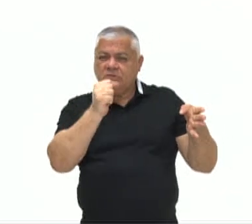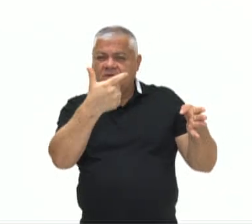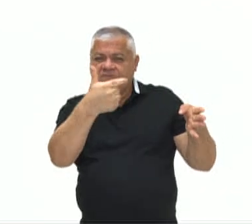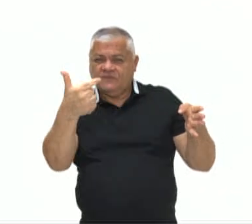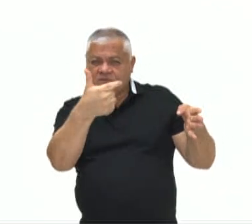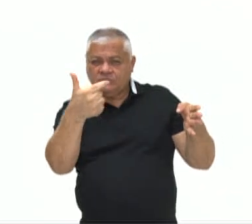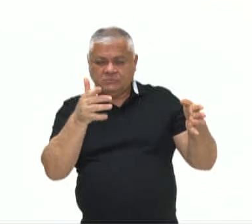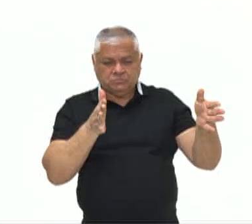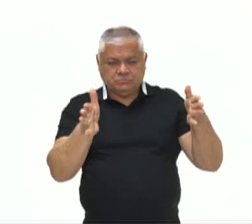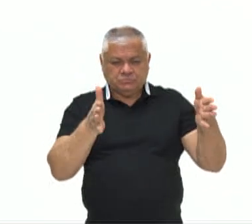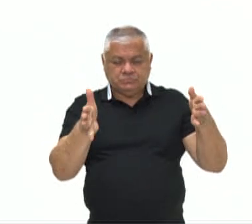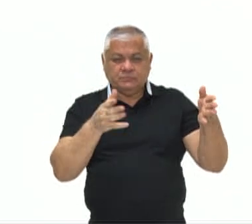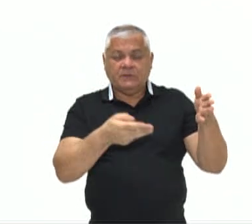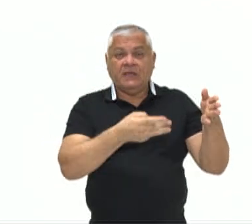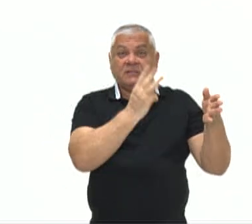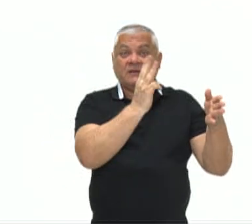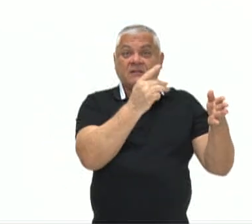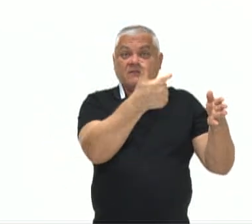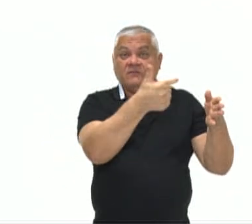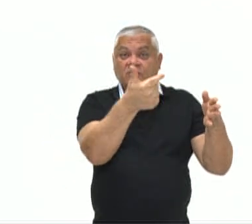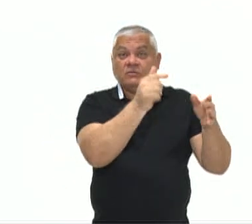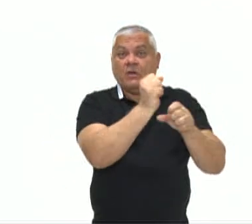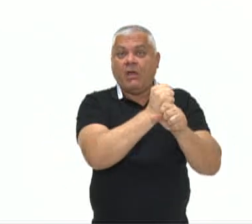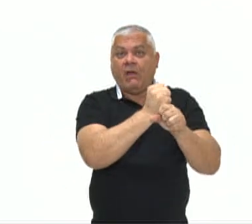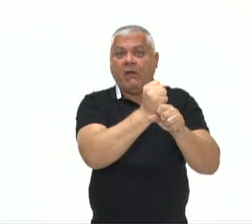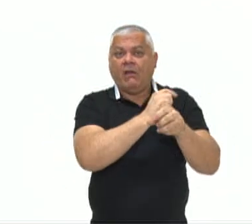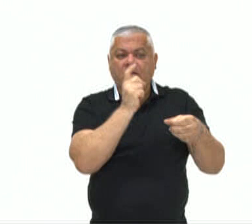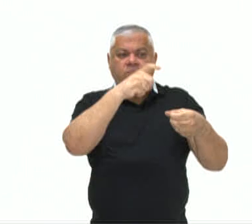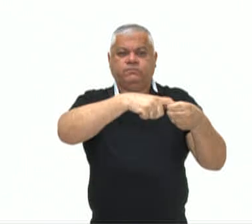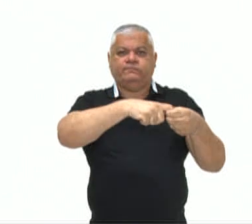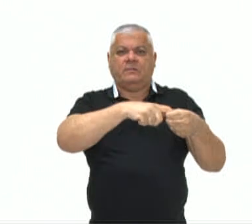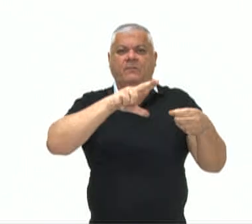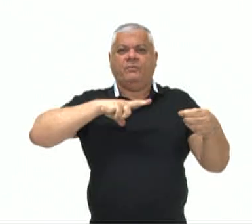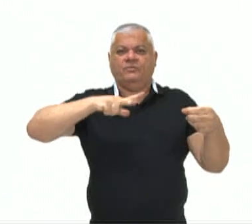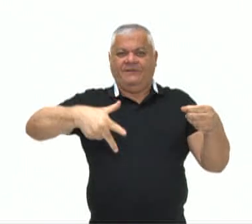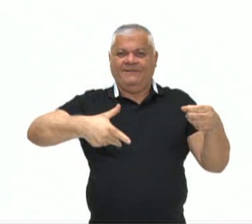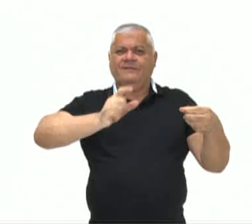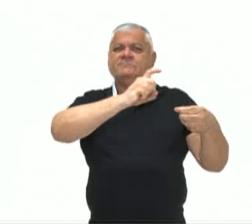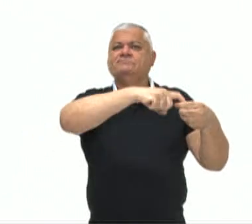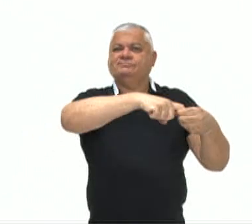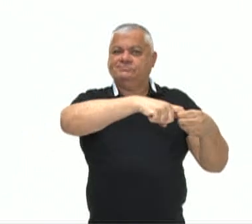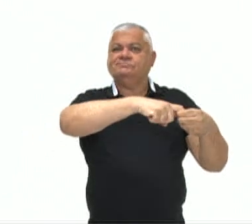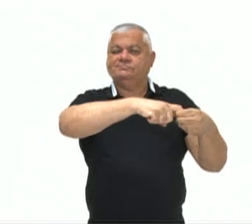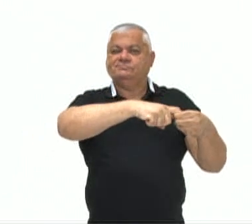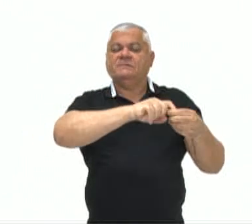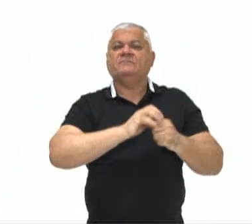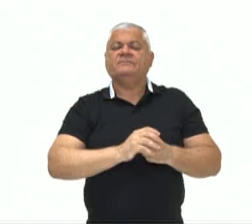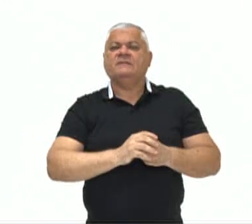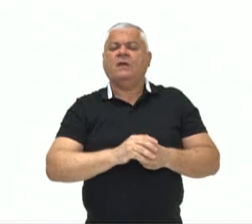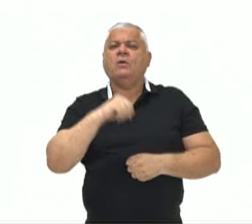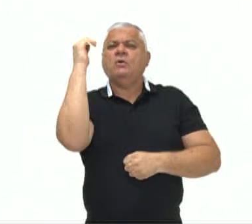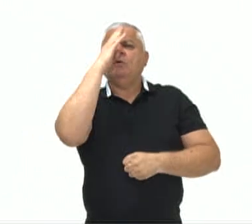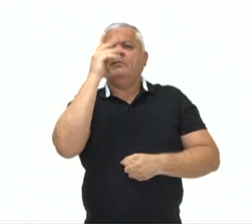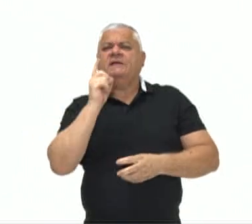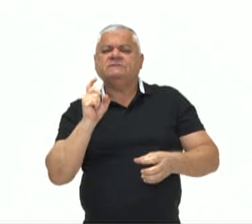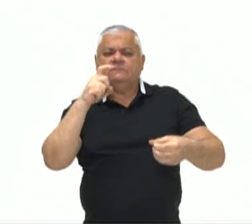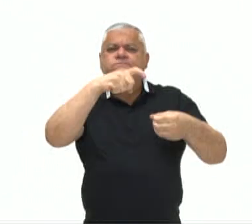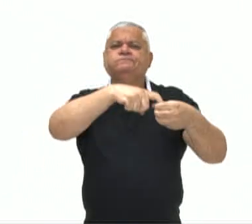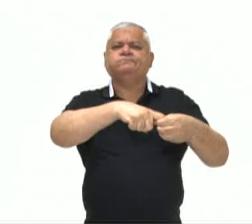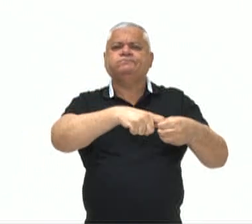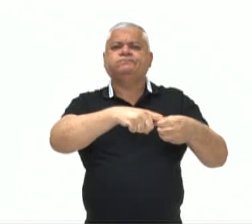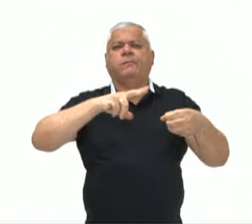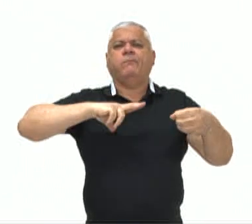1822. 322 anos que o Brasil foi colônia de Portugal. Então, por mais de 300 anos, o Brasil permaneceu como uma